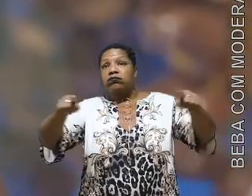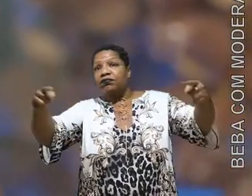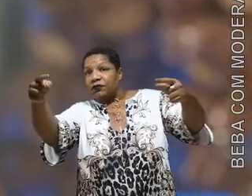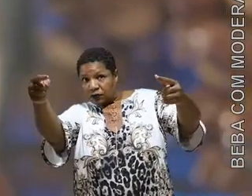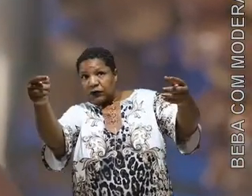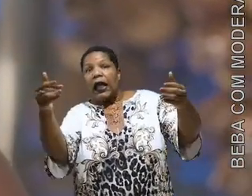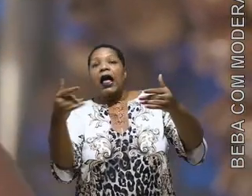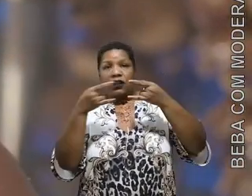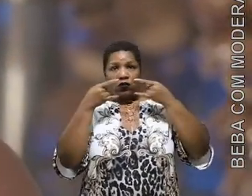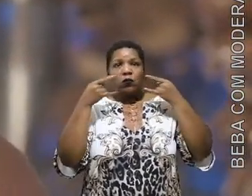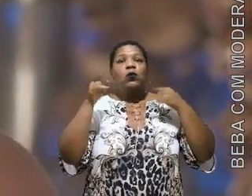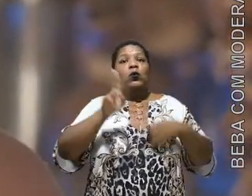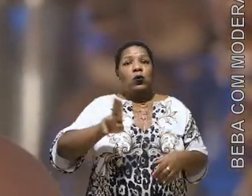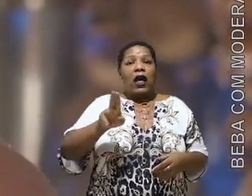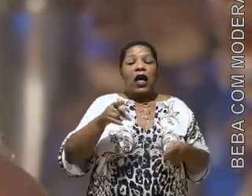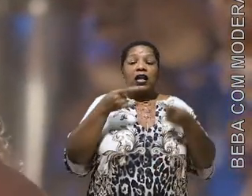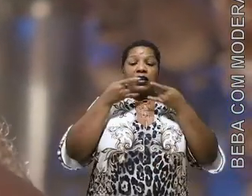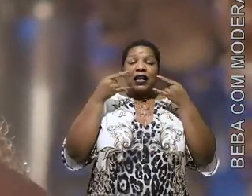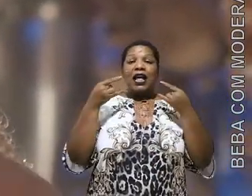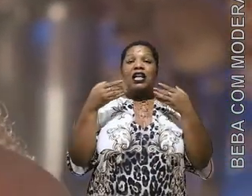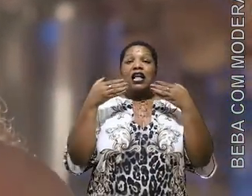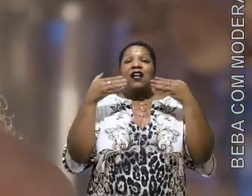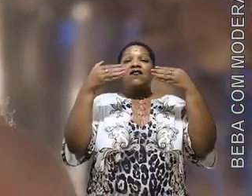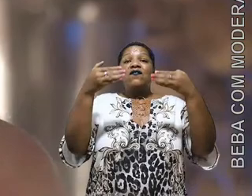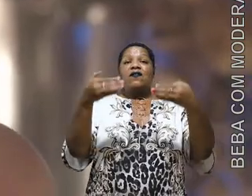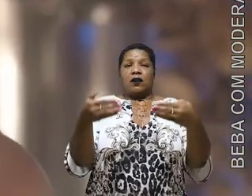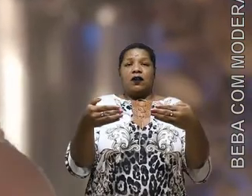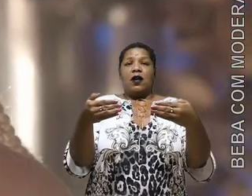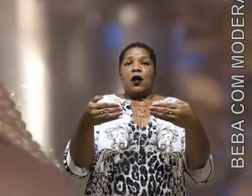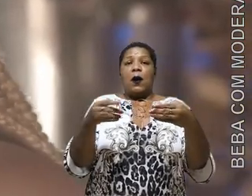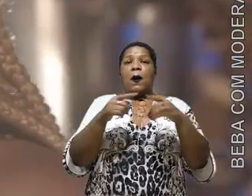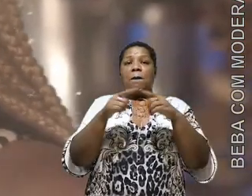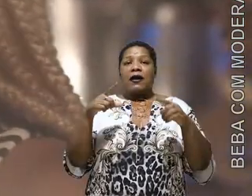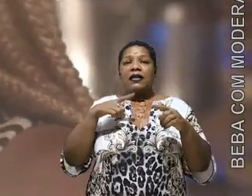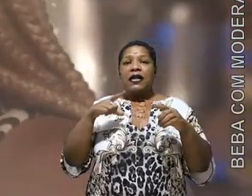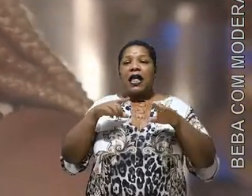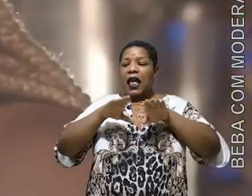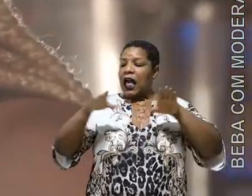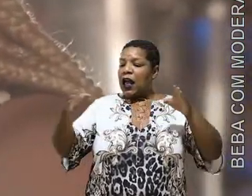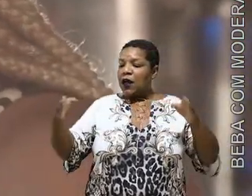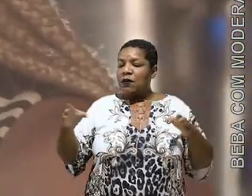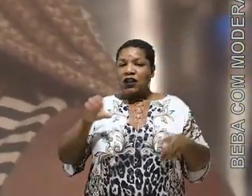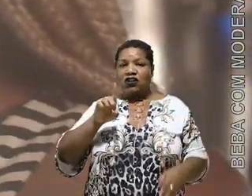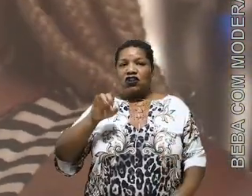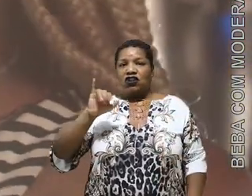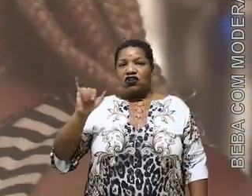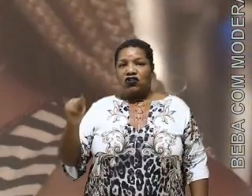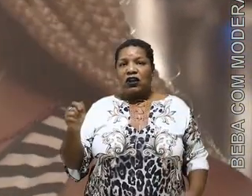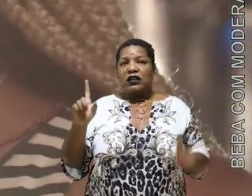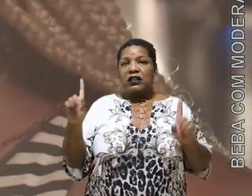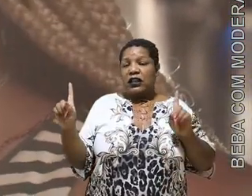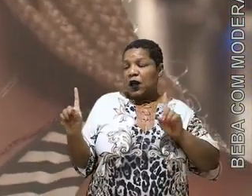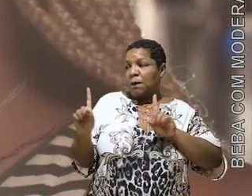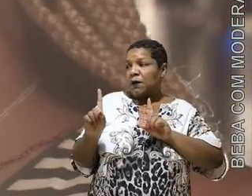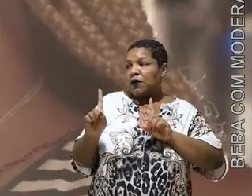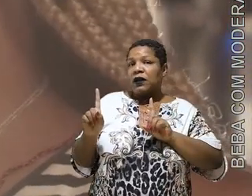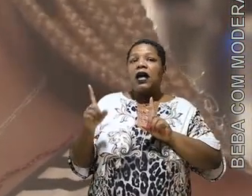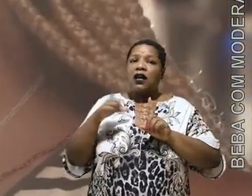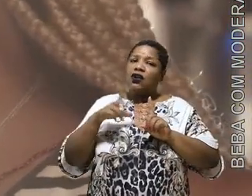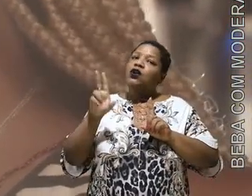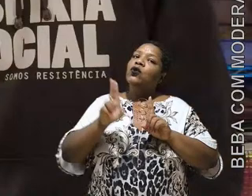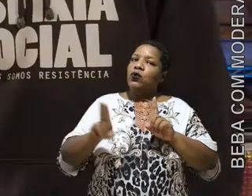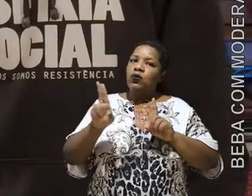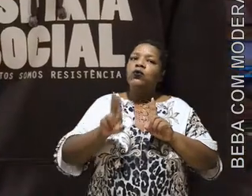para vocês vocês viram aqui a gente sem máscara como a gente falou antes o pessoal que está trabalhando nosso estúdio está sempre de máscara e a gente tem